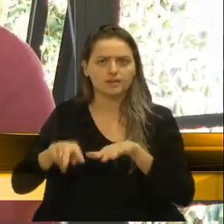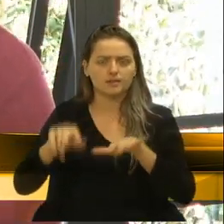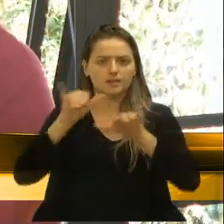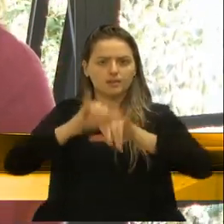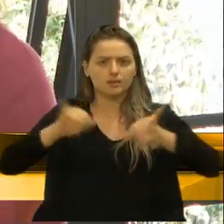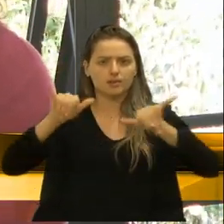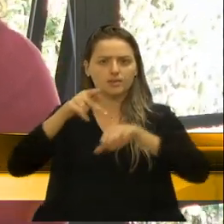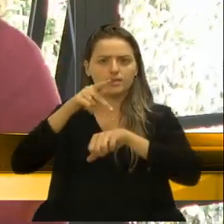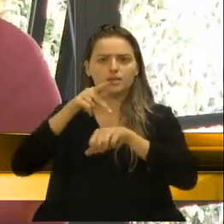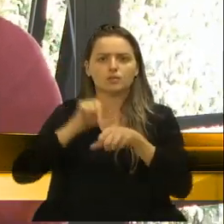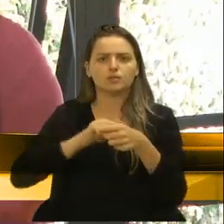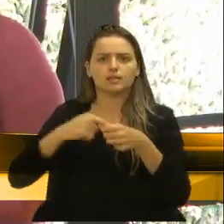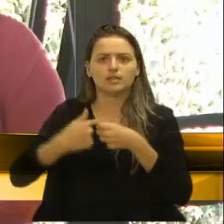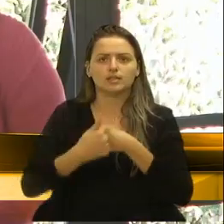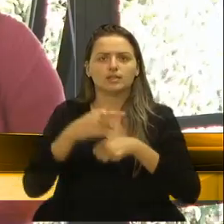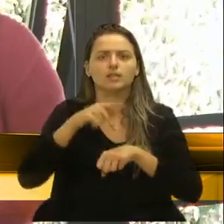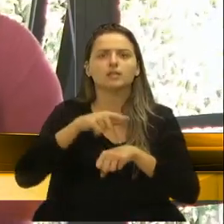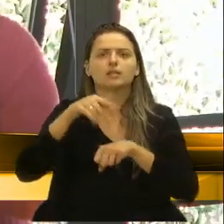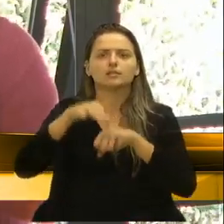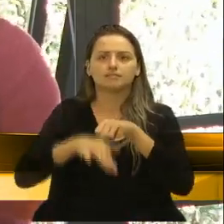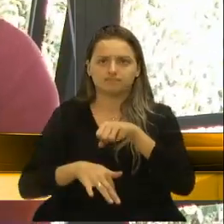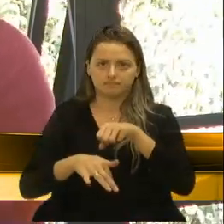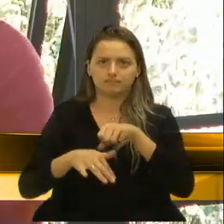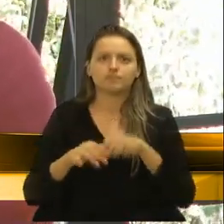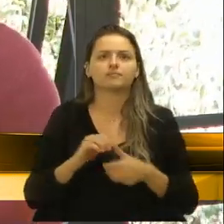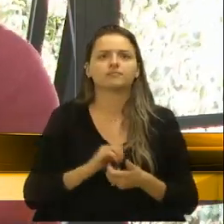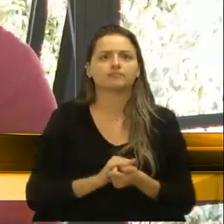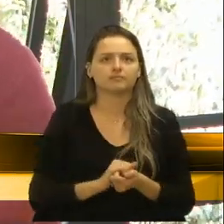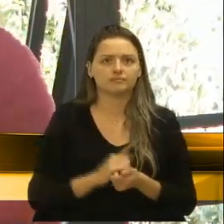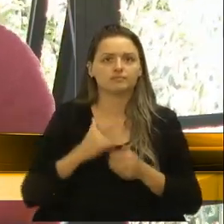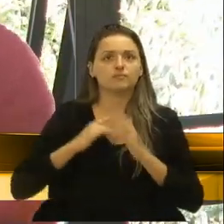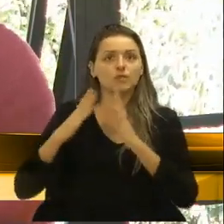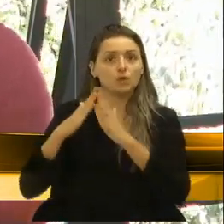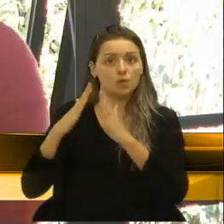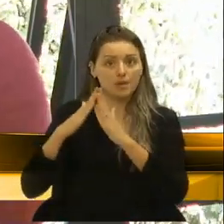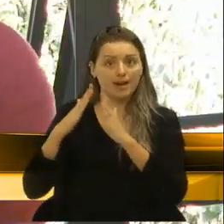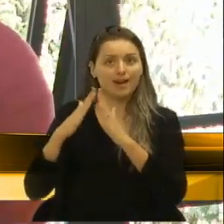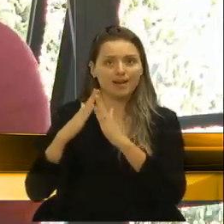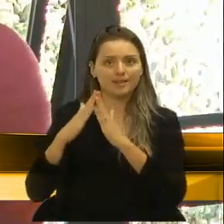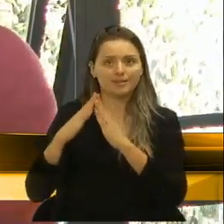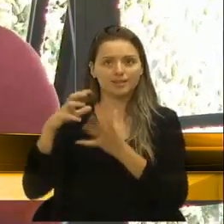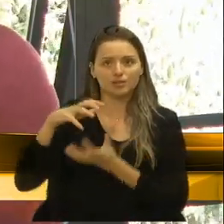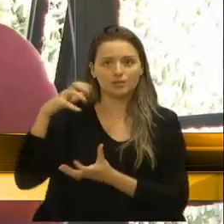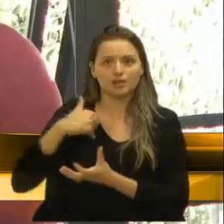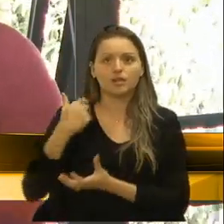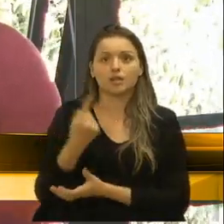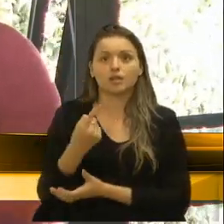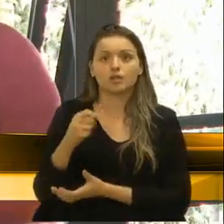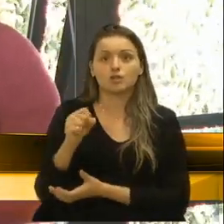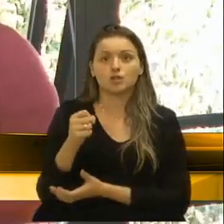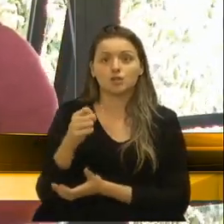Passo Fundo, que um asilo, uma casa de repouso, teve 18 idosos